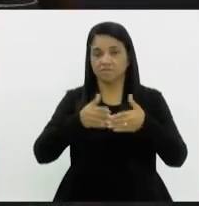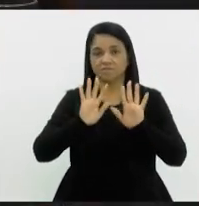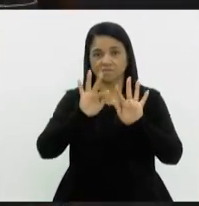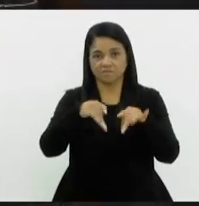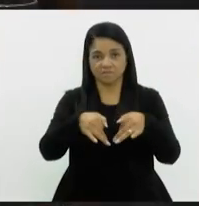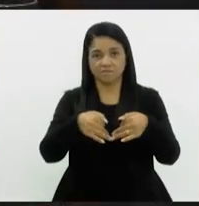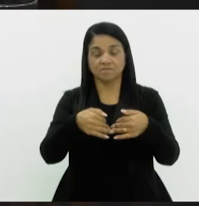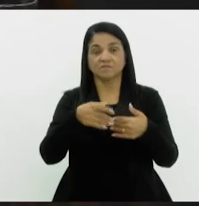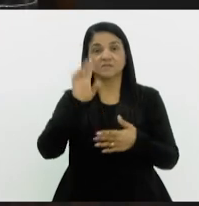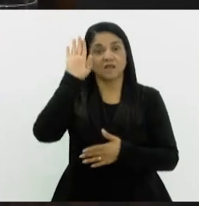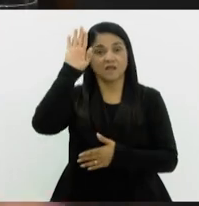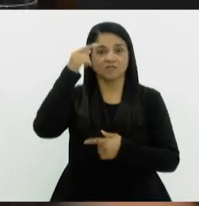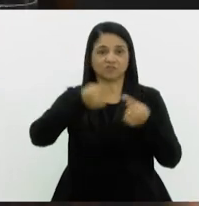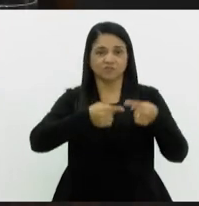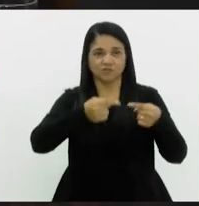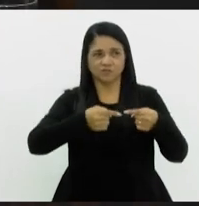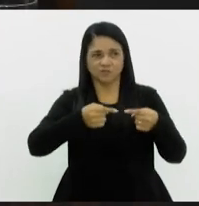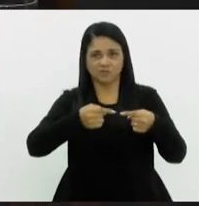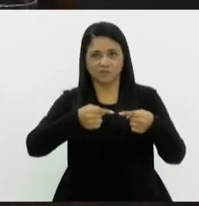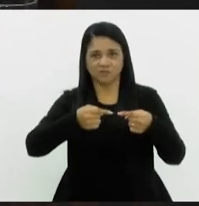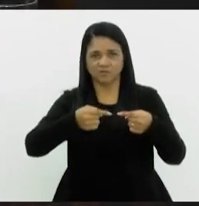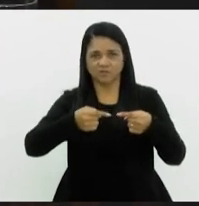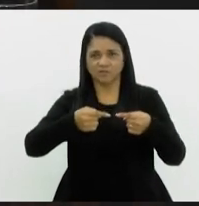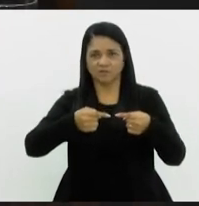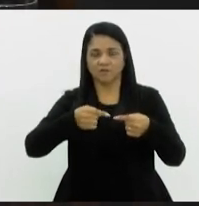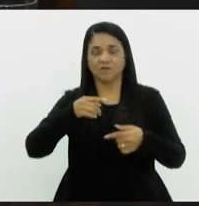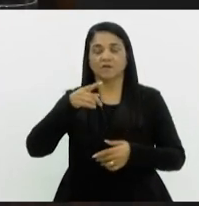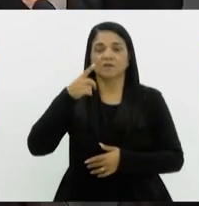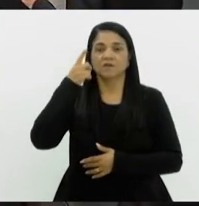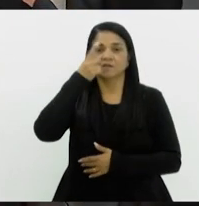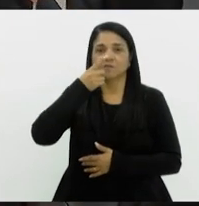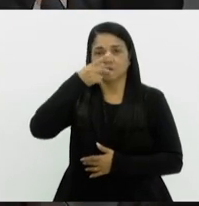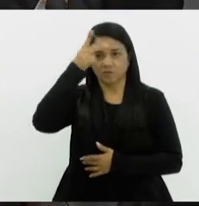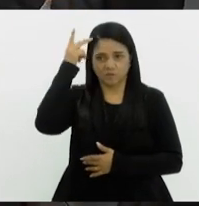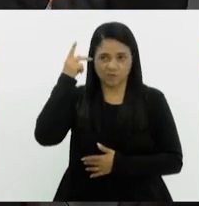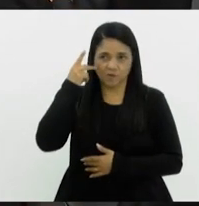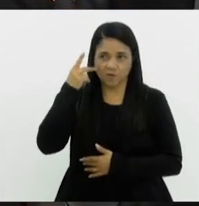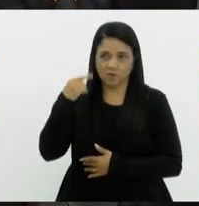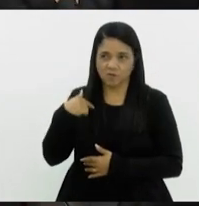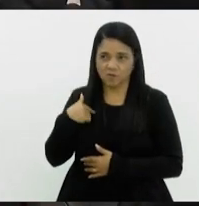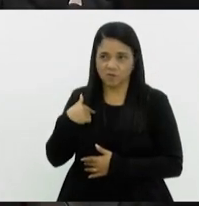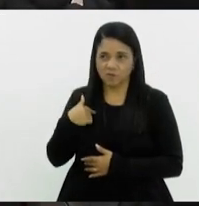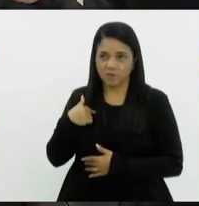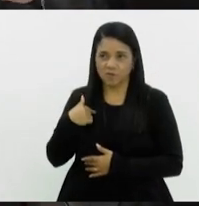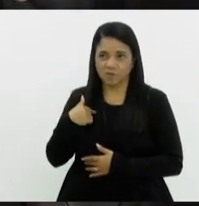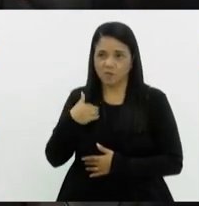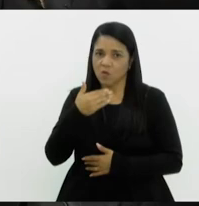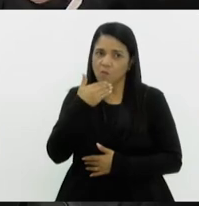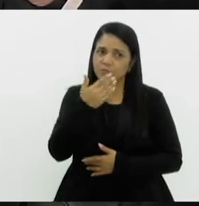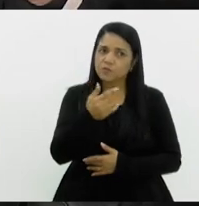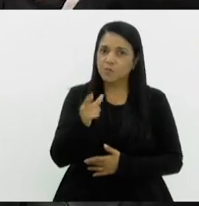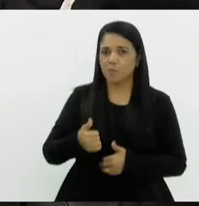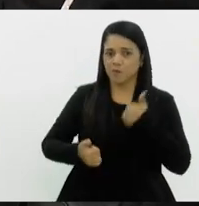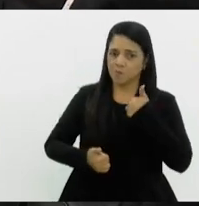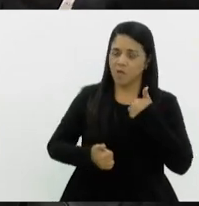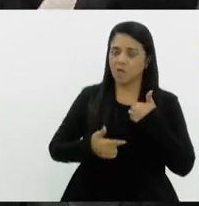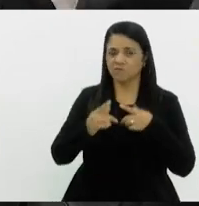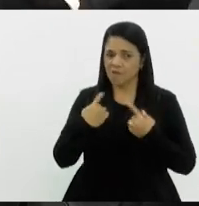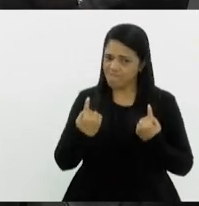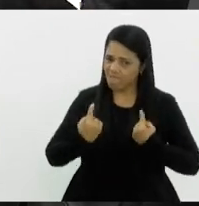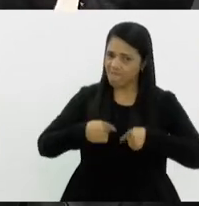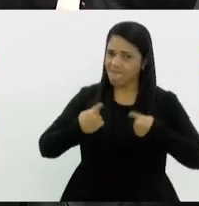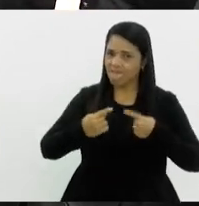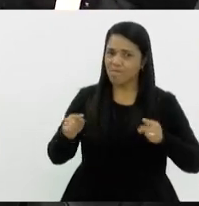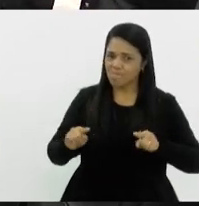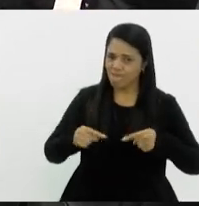discussão, discutir o deputado Luiz Paulo. Primeiro ele. Eu já tinha pedido, a senhora está implicando comigo mesmo, me chama. Mas eu não